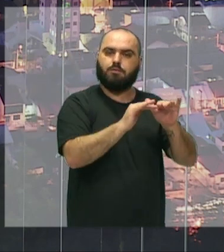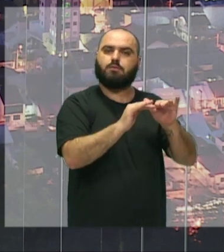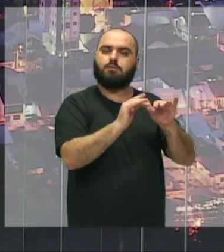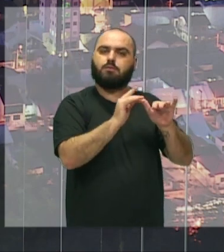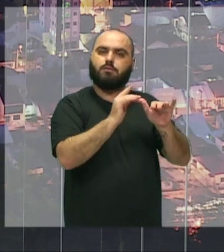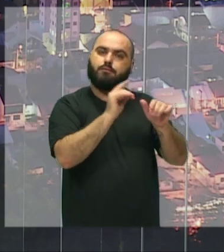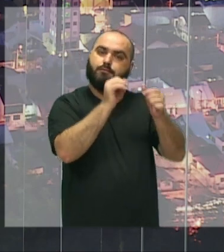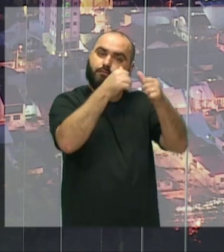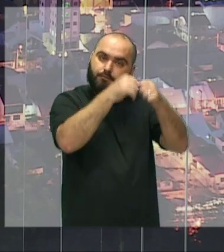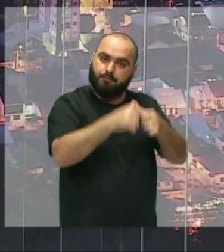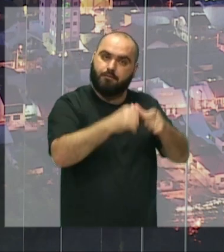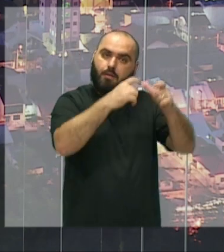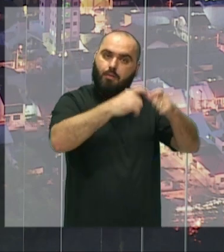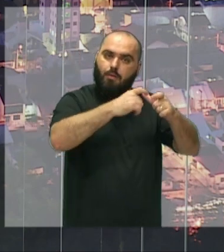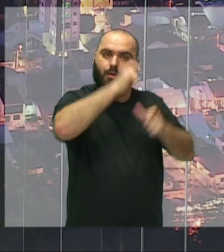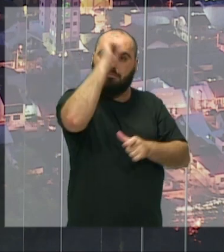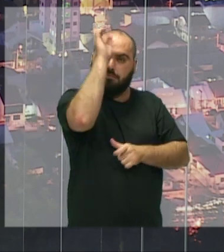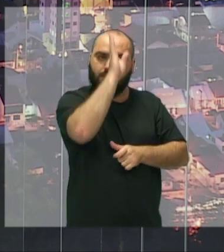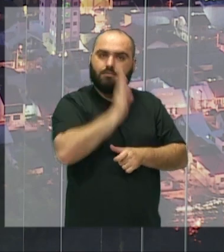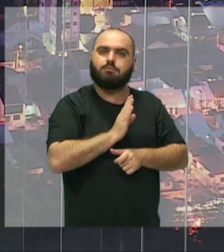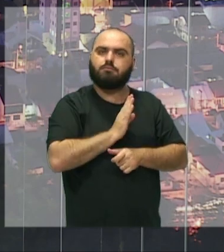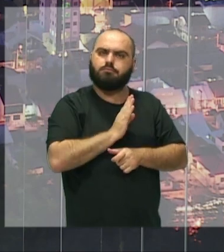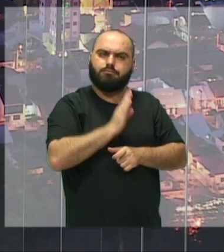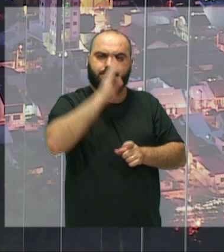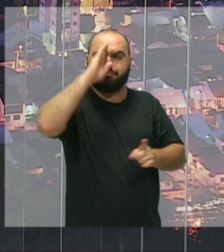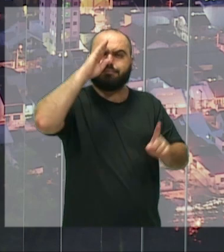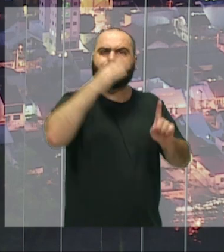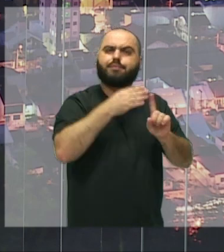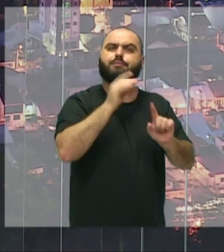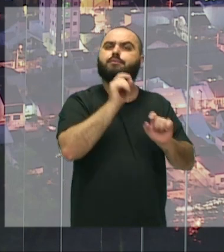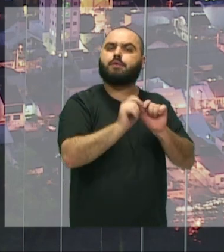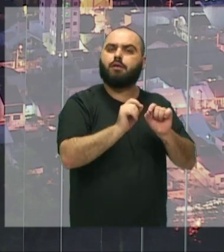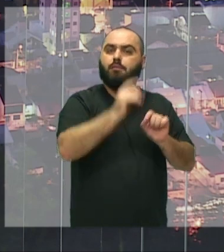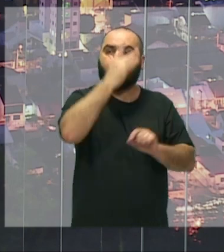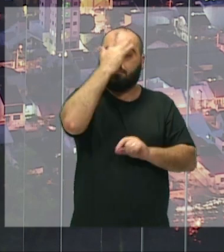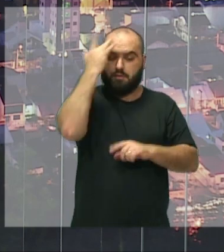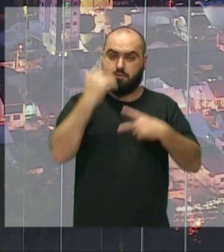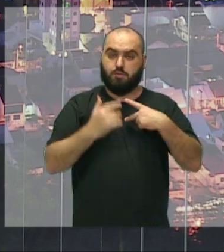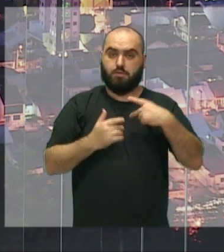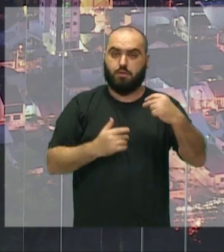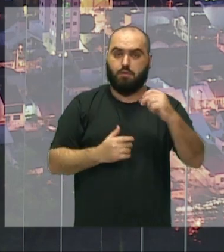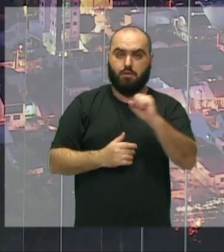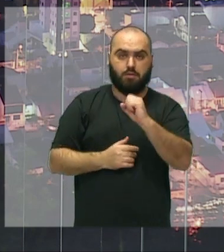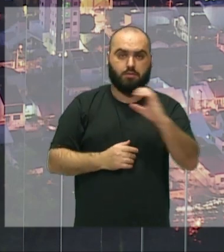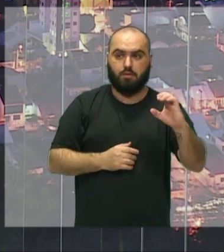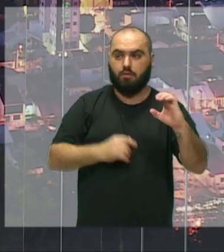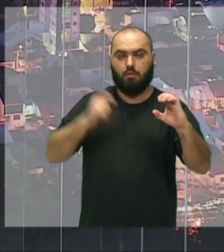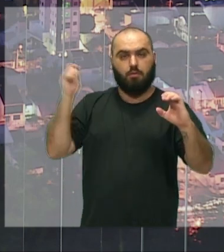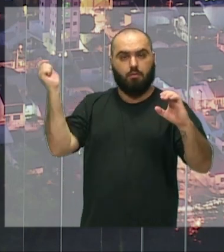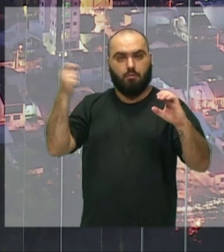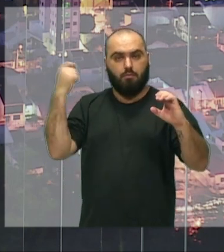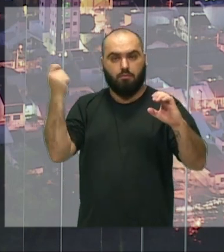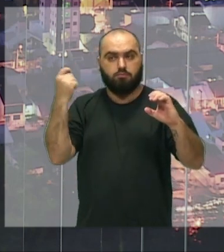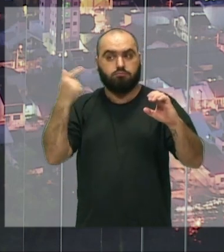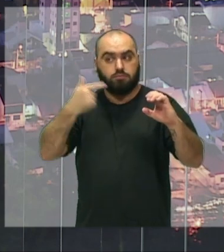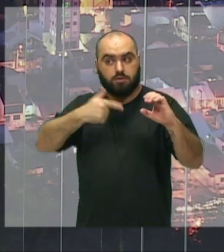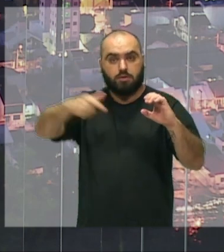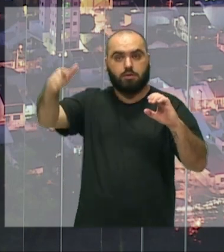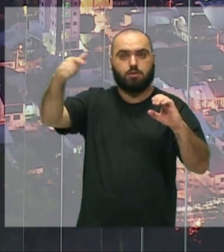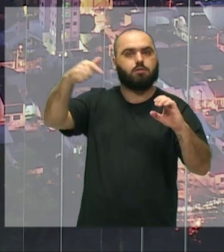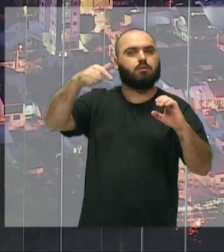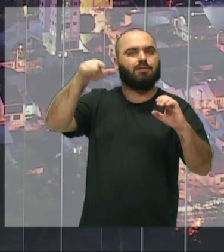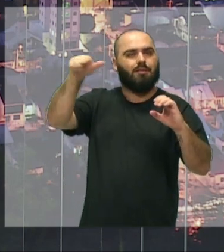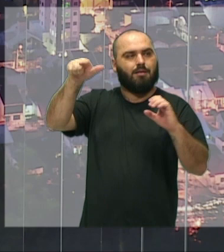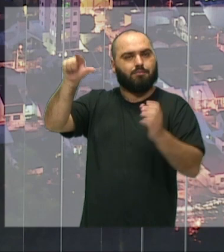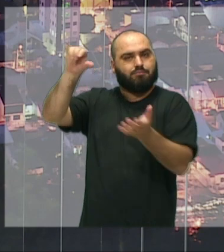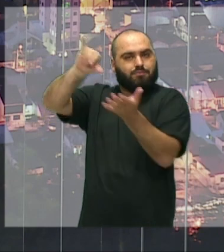povoar determinados locais no Brasil, principalmente aquelas que saíram aqui de Santa Catarina, do Rio Grande do Sul, para ir para o Centro-Oeste, né?